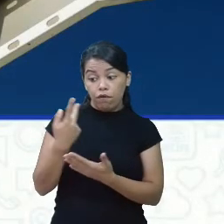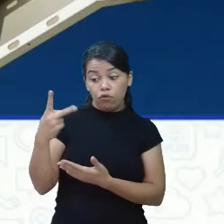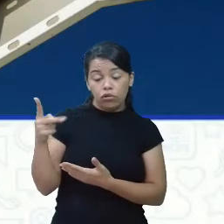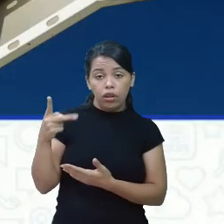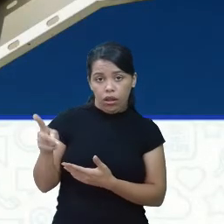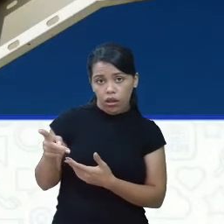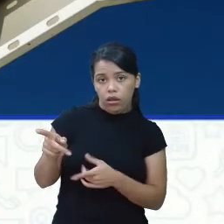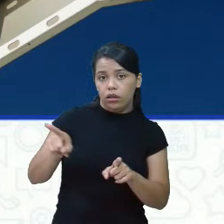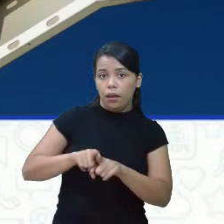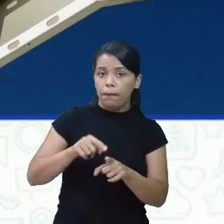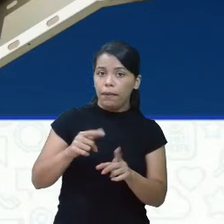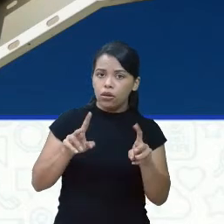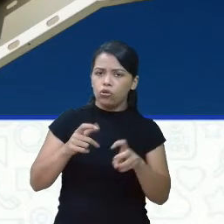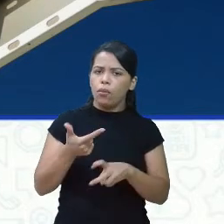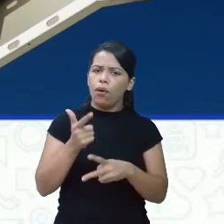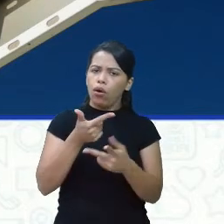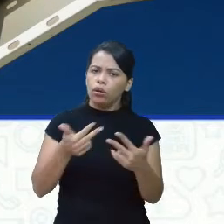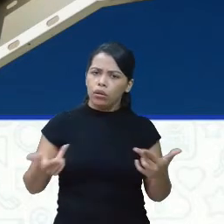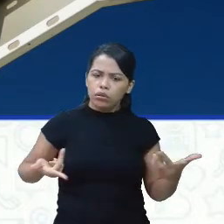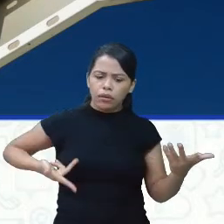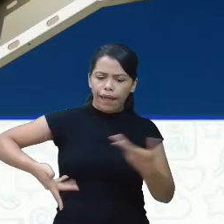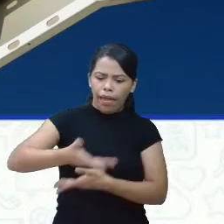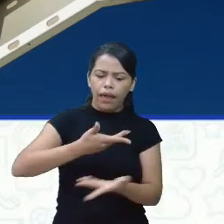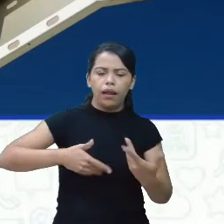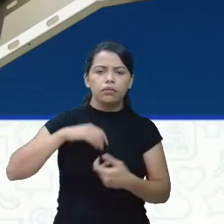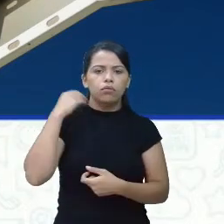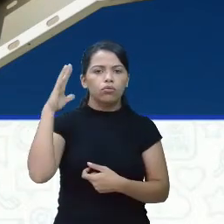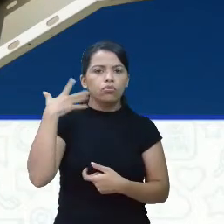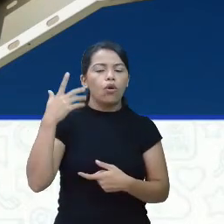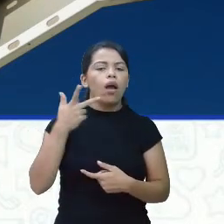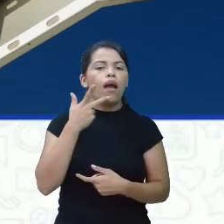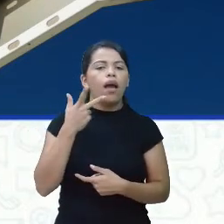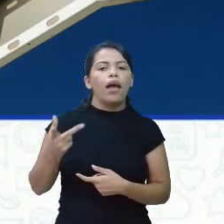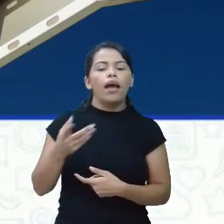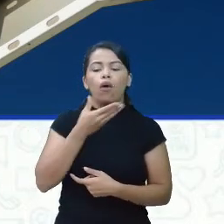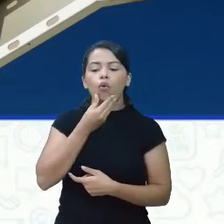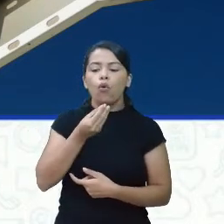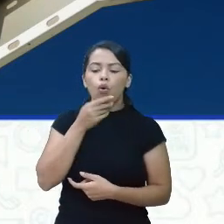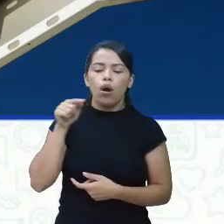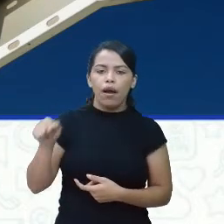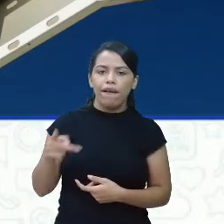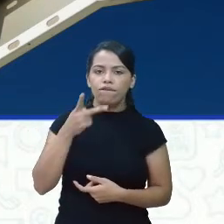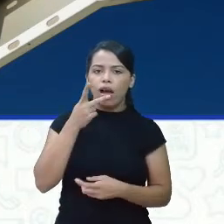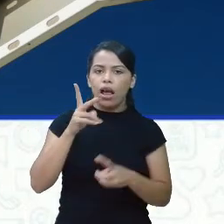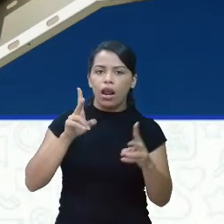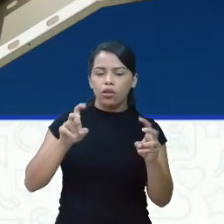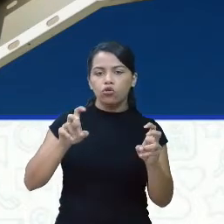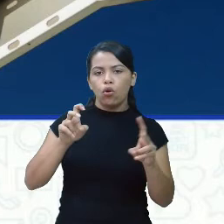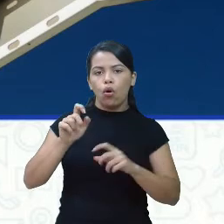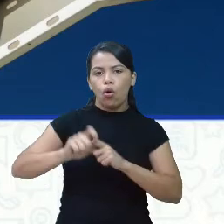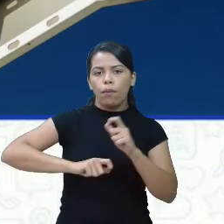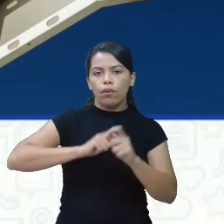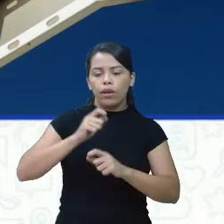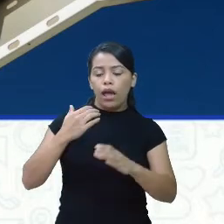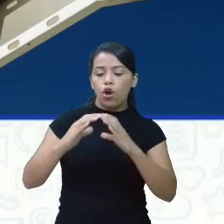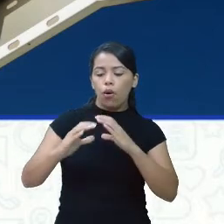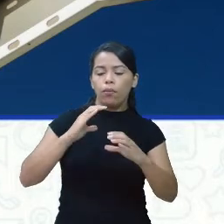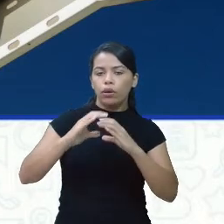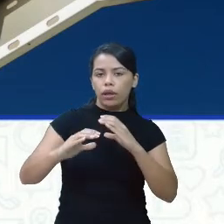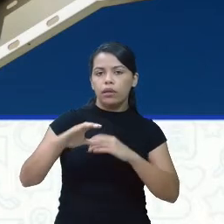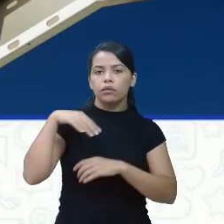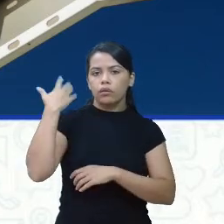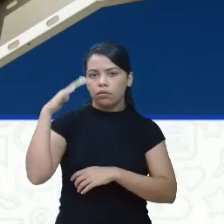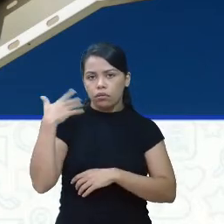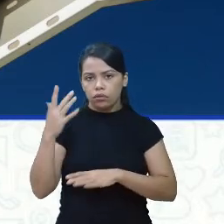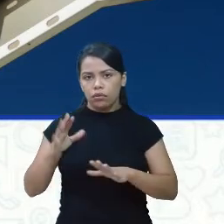sobre outras questões relacionadas aos sons. Ele fala muito de comunicação acústica, né? Que é a nossa capacidade